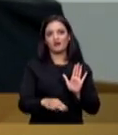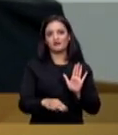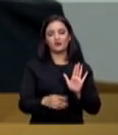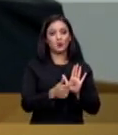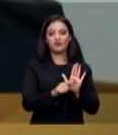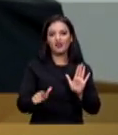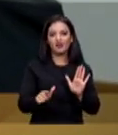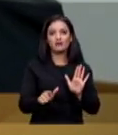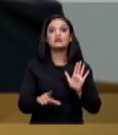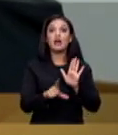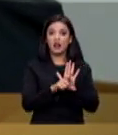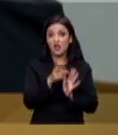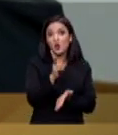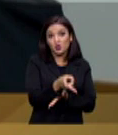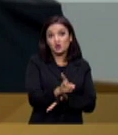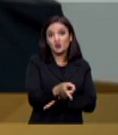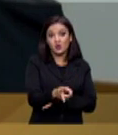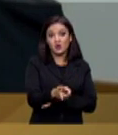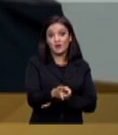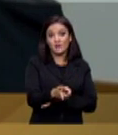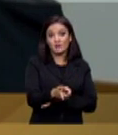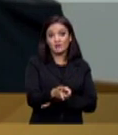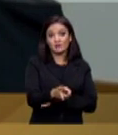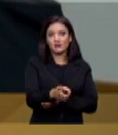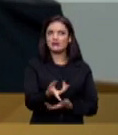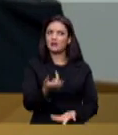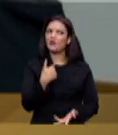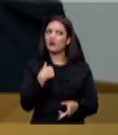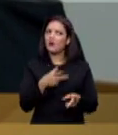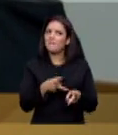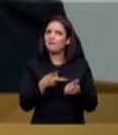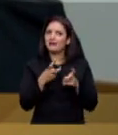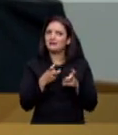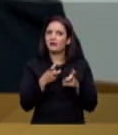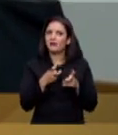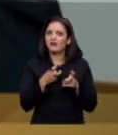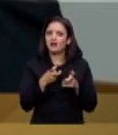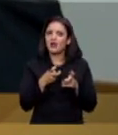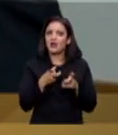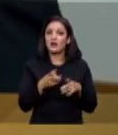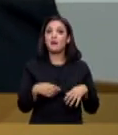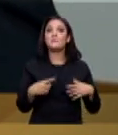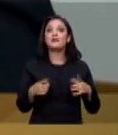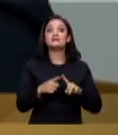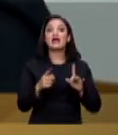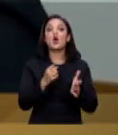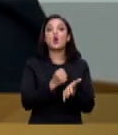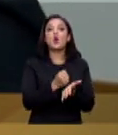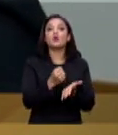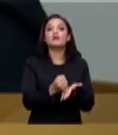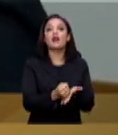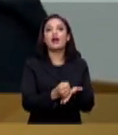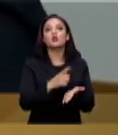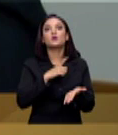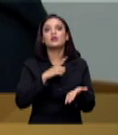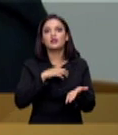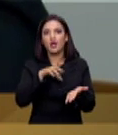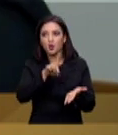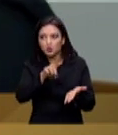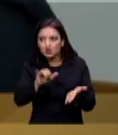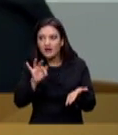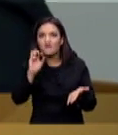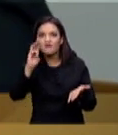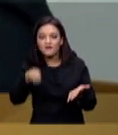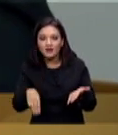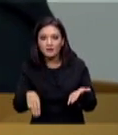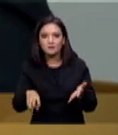plena eficácia. Essa é a interpretação que eu extraí. As contratações é que têm validade, ou seja,